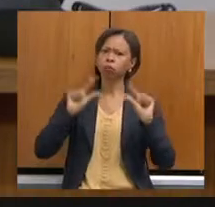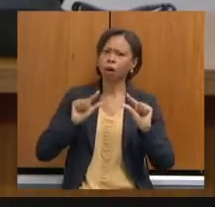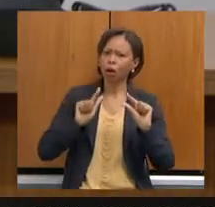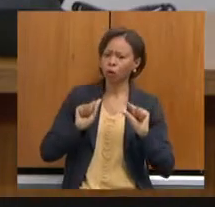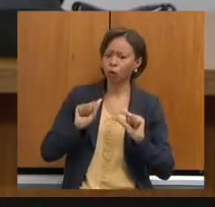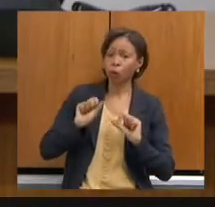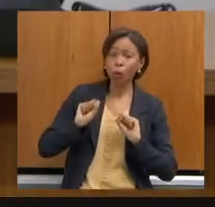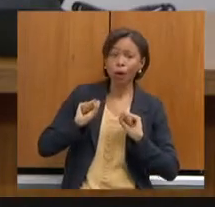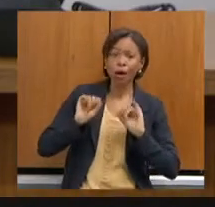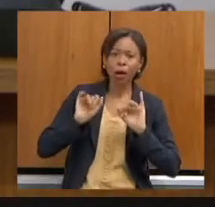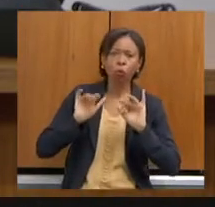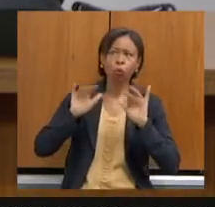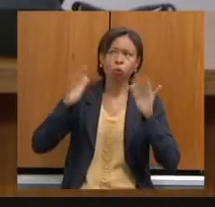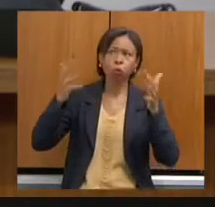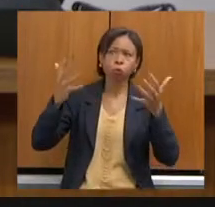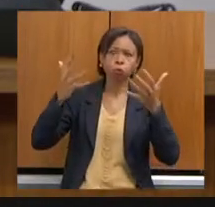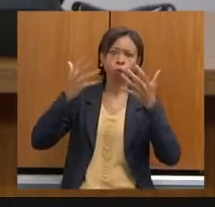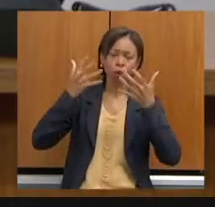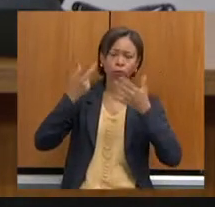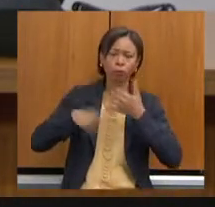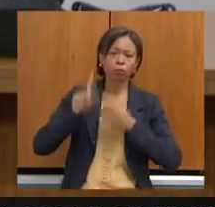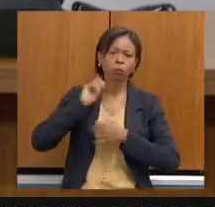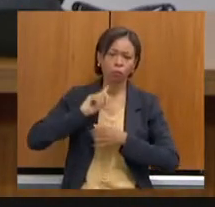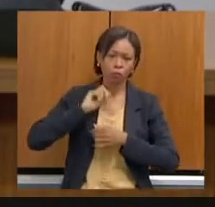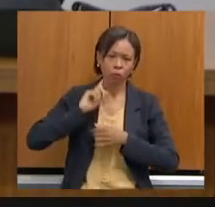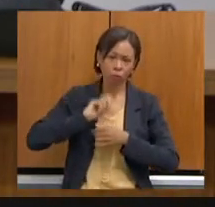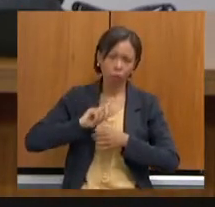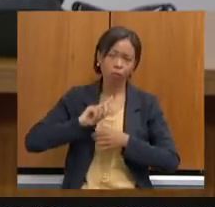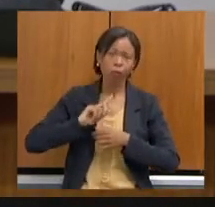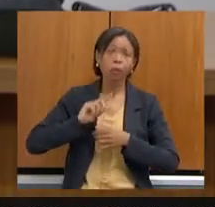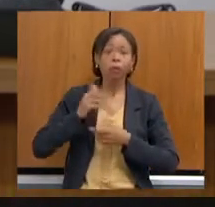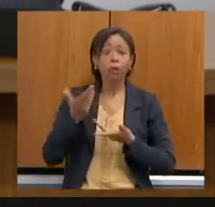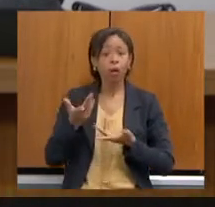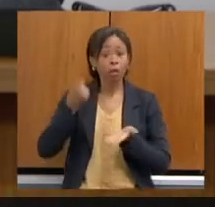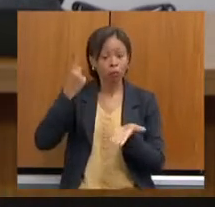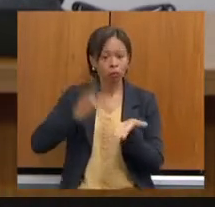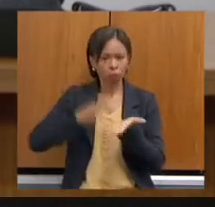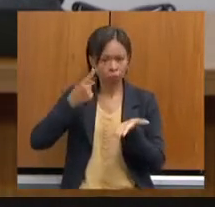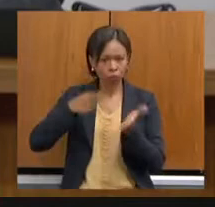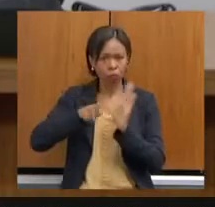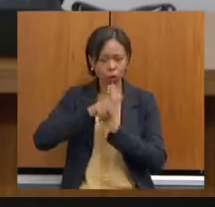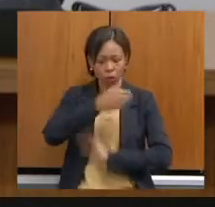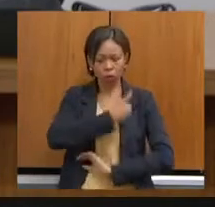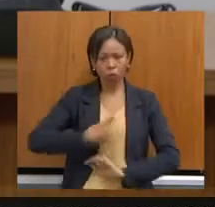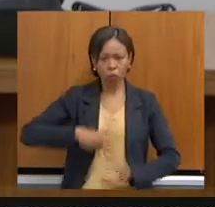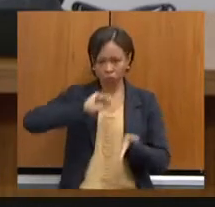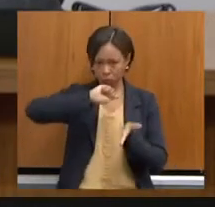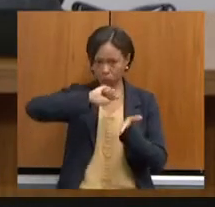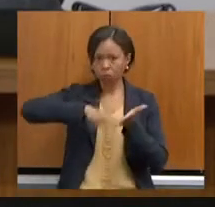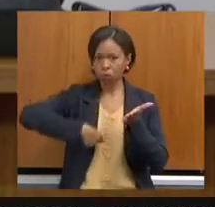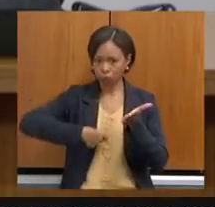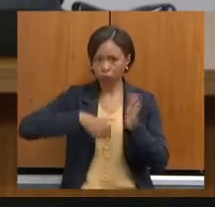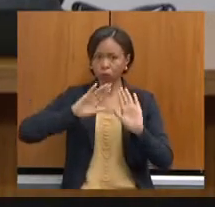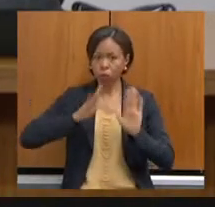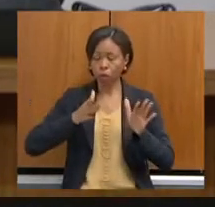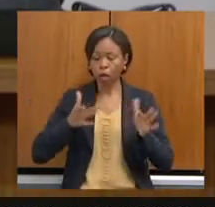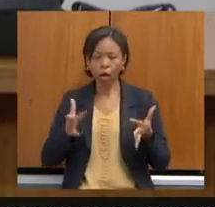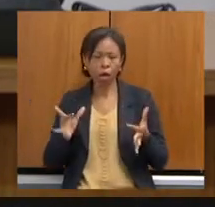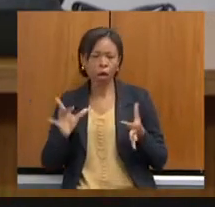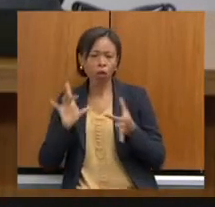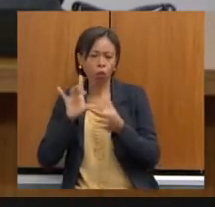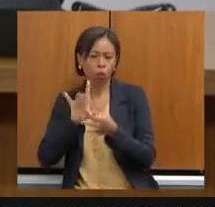no nosso estado esse compromisso público foi inclusive assinado pelo Governador é junto com